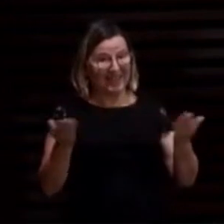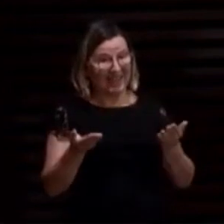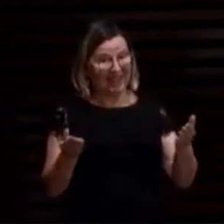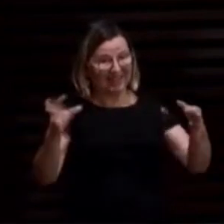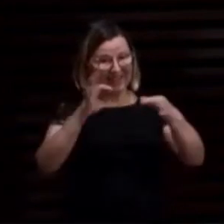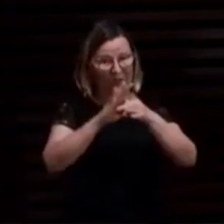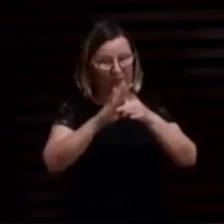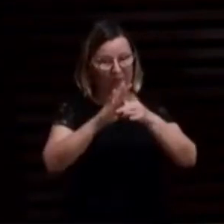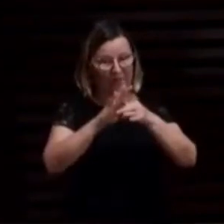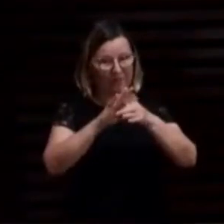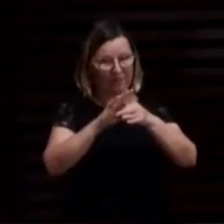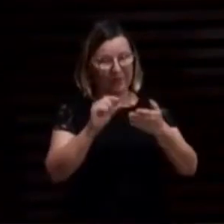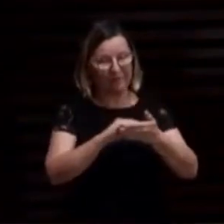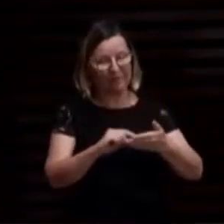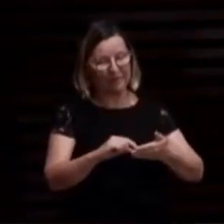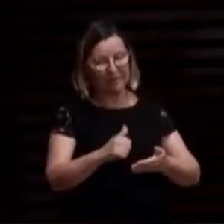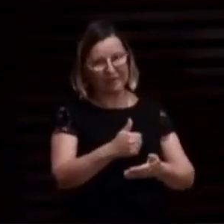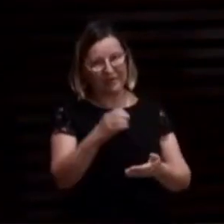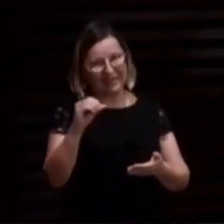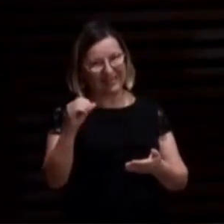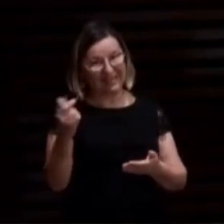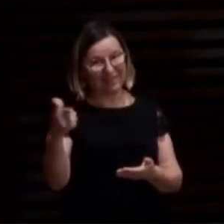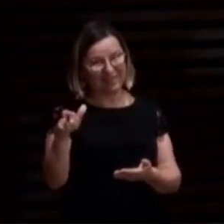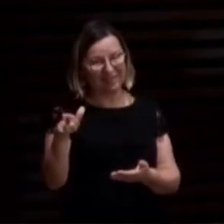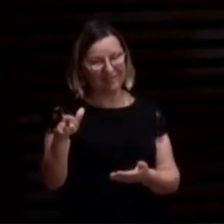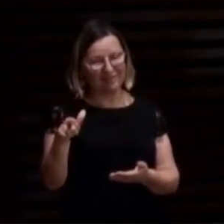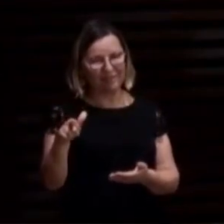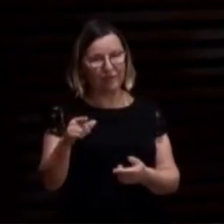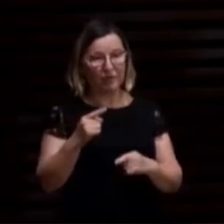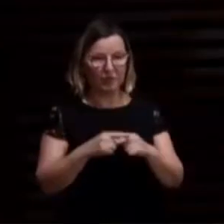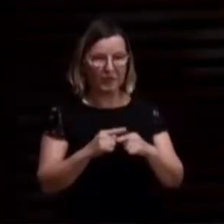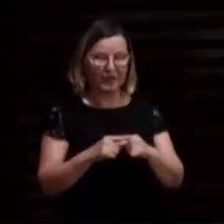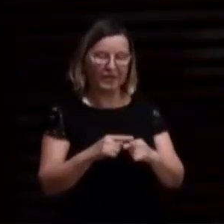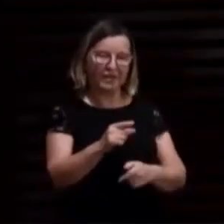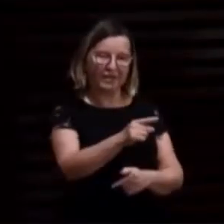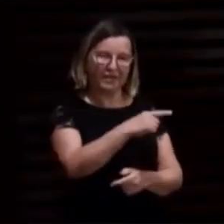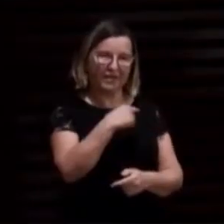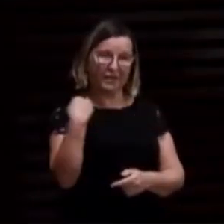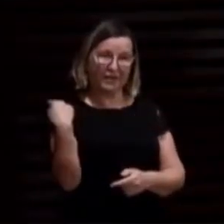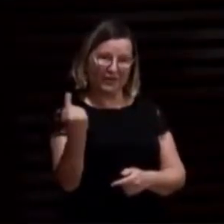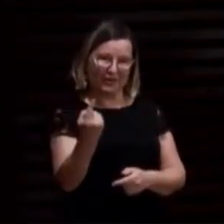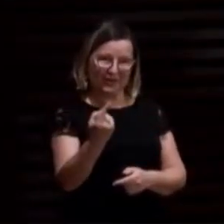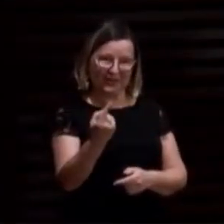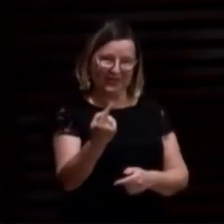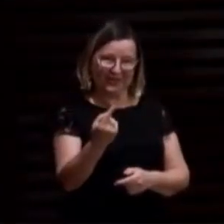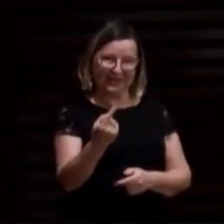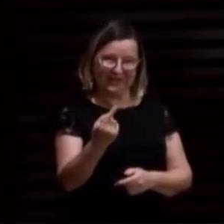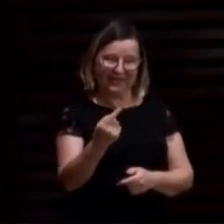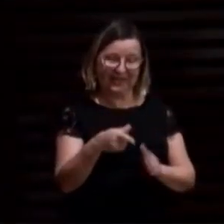para o versículo 10. Ele diz, porque nós, quando inimigos,